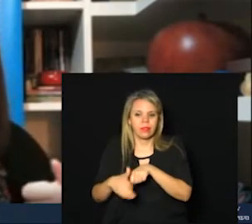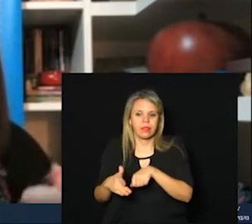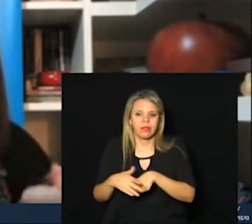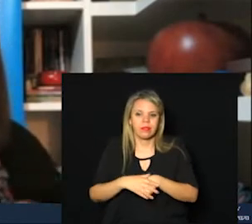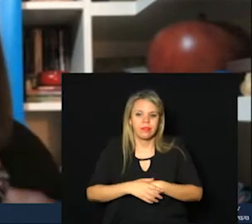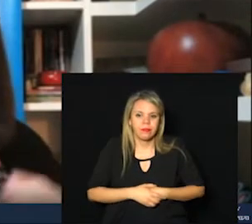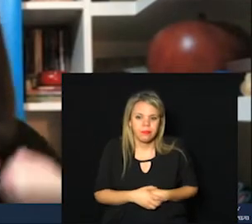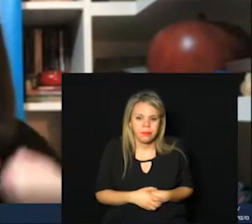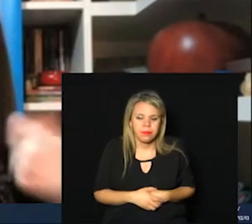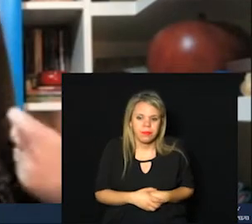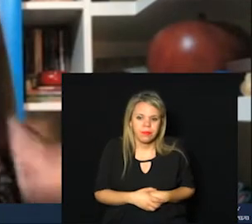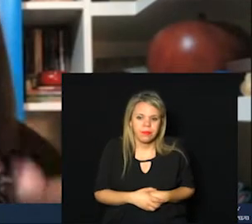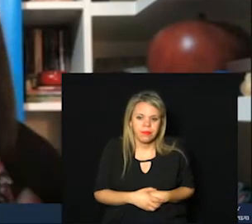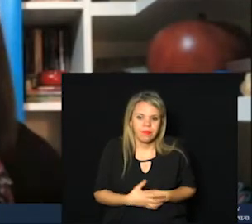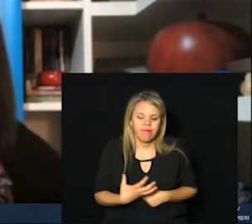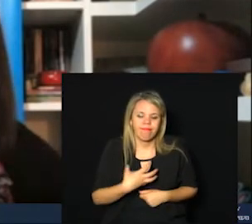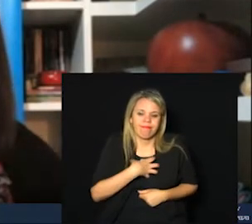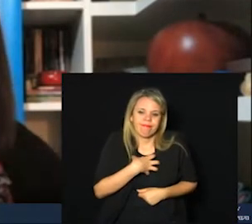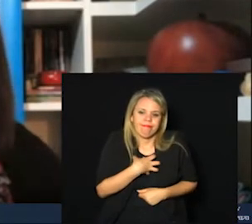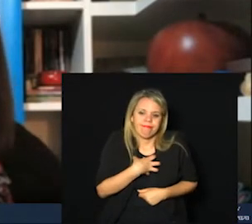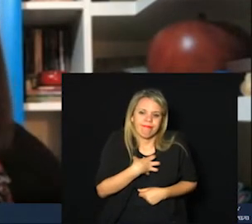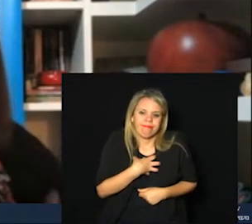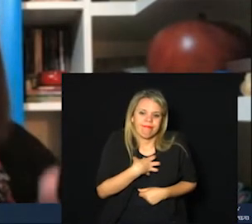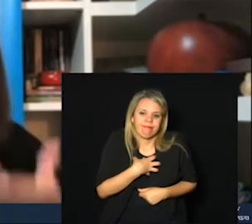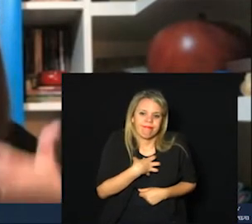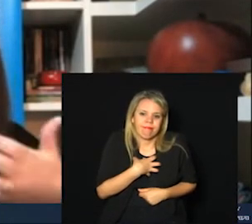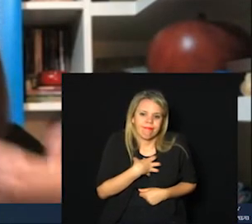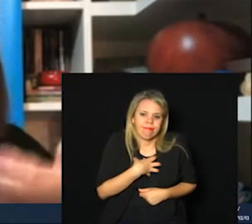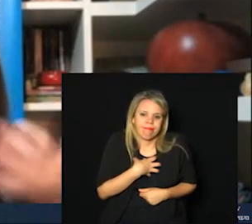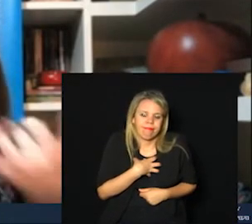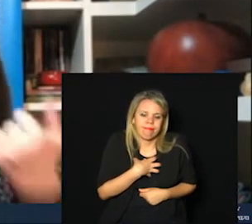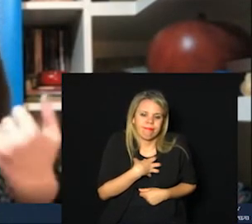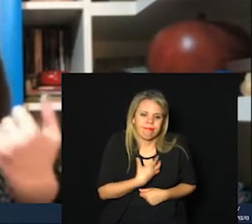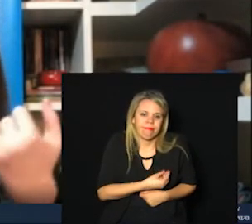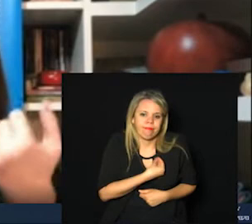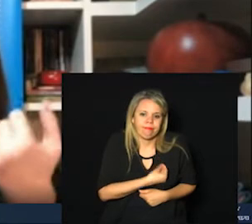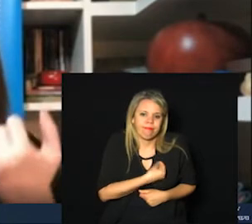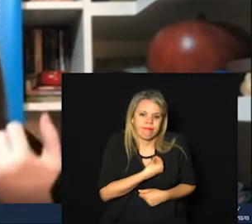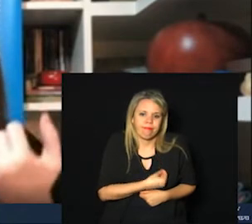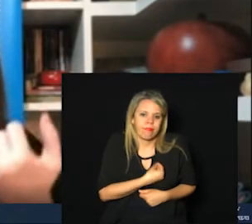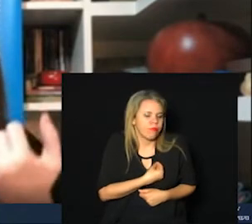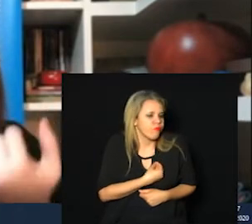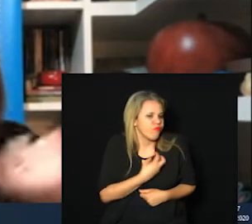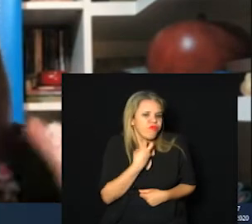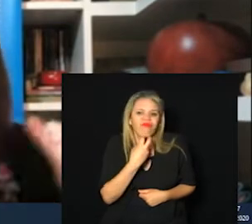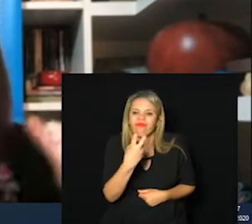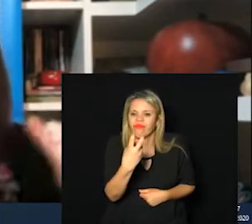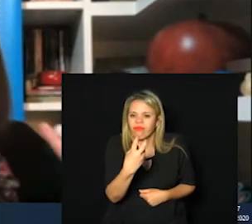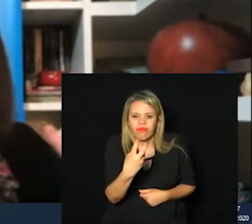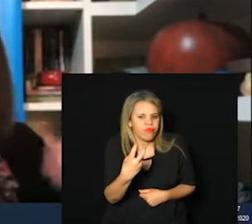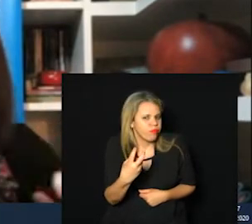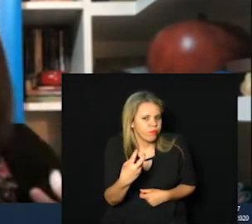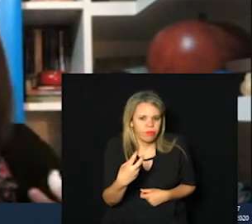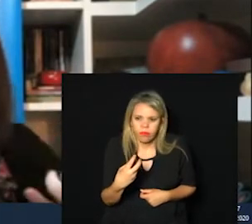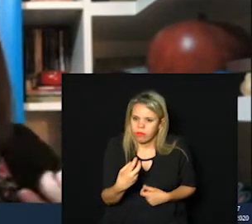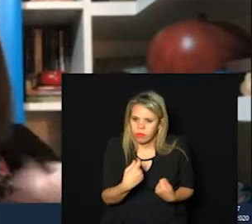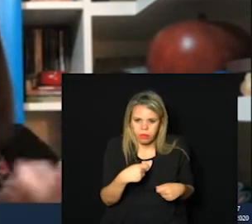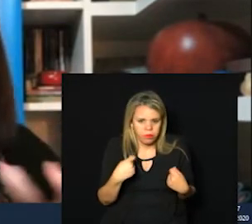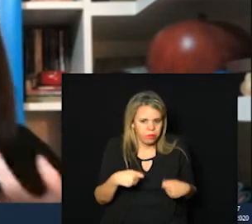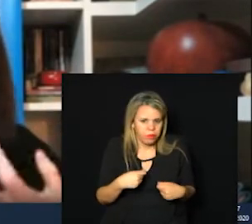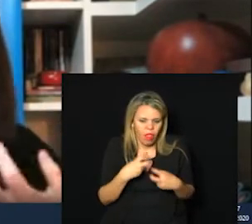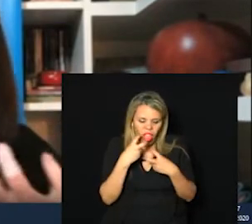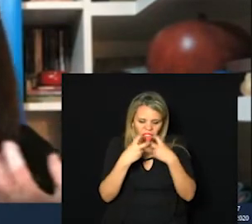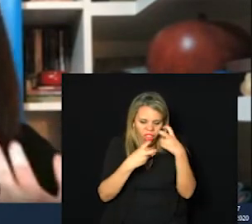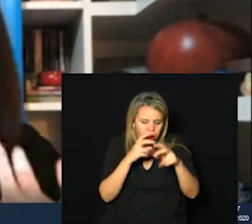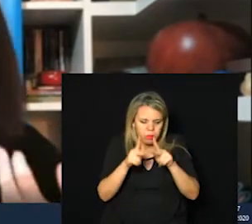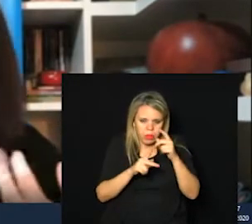um estado de espírito que permita que eu não levante a minha voz sem necessidade, que eu